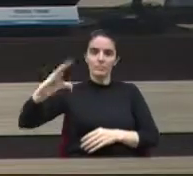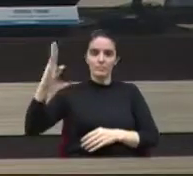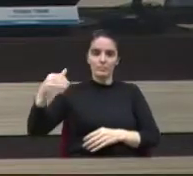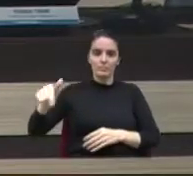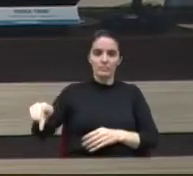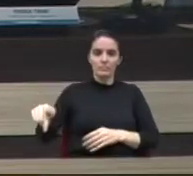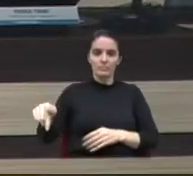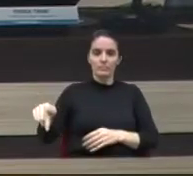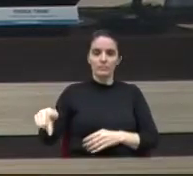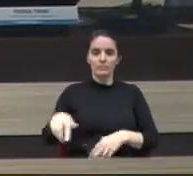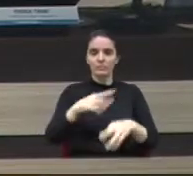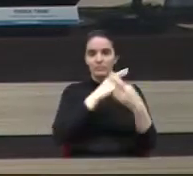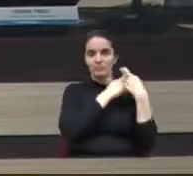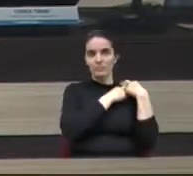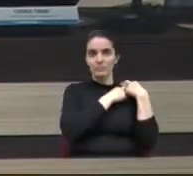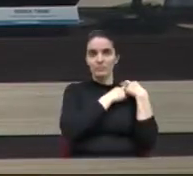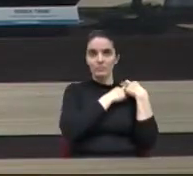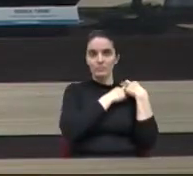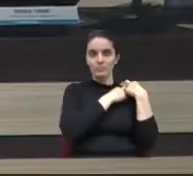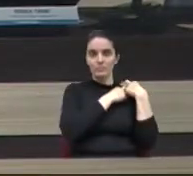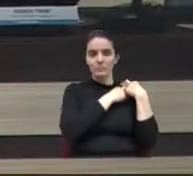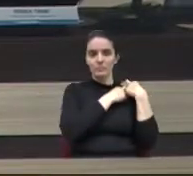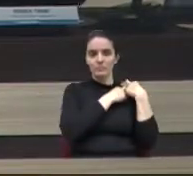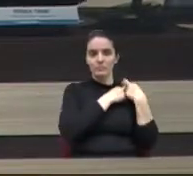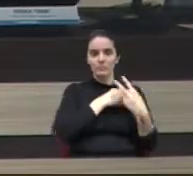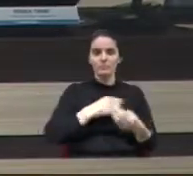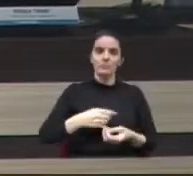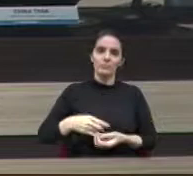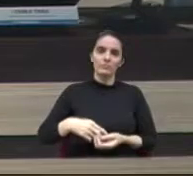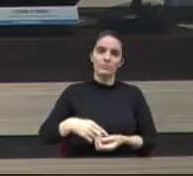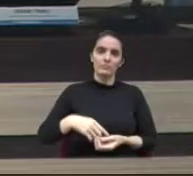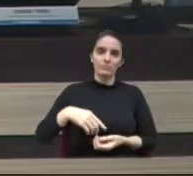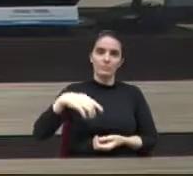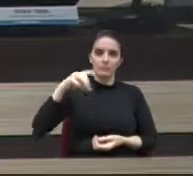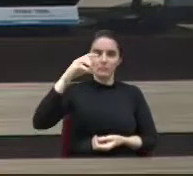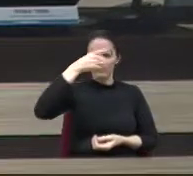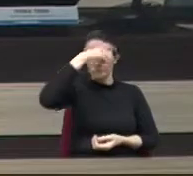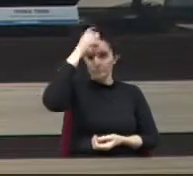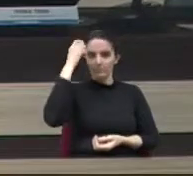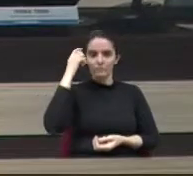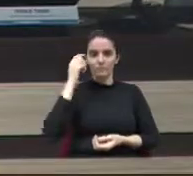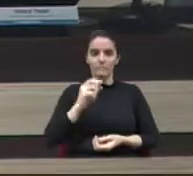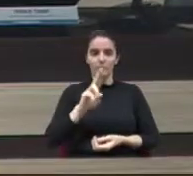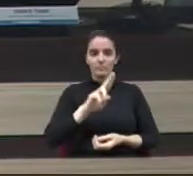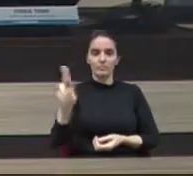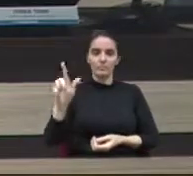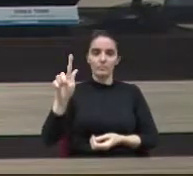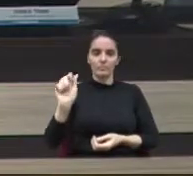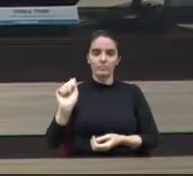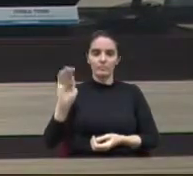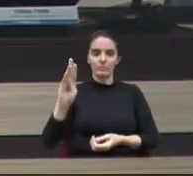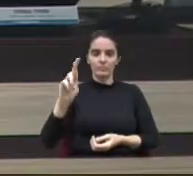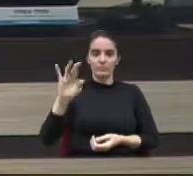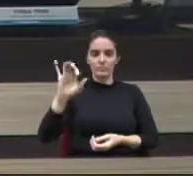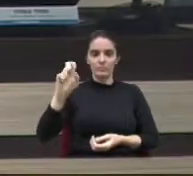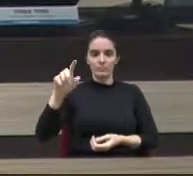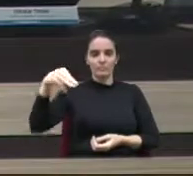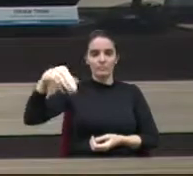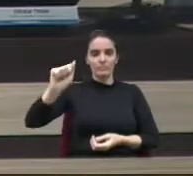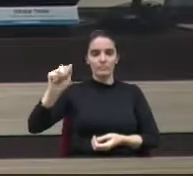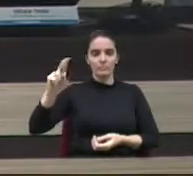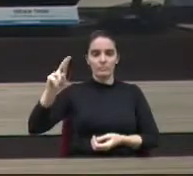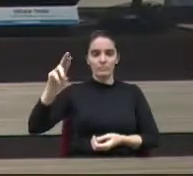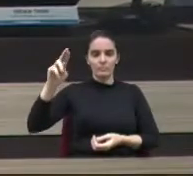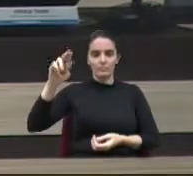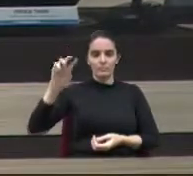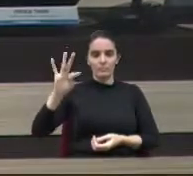189/2017. De autoria, só um minutinho, da autoria do novo vereador Marco Antônio Xavier. que perpetua o nome de Gabriel Martins da Silva, à